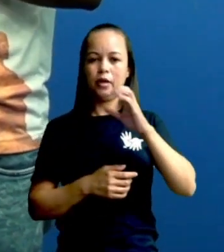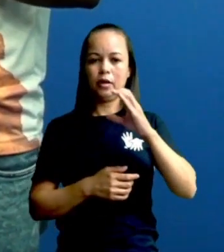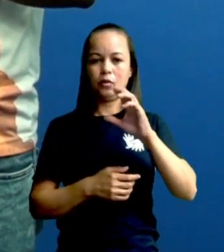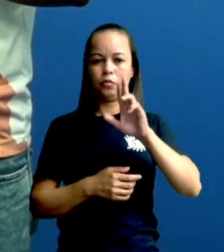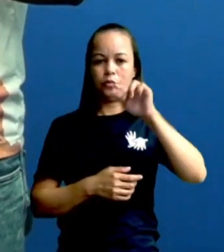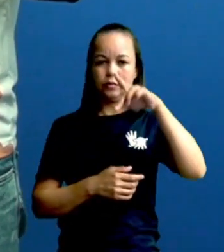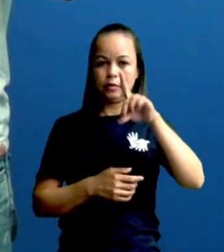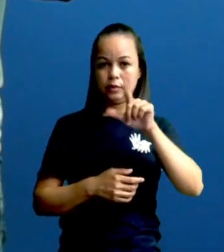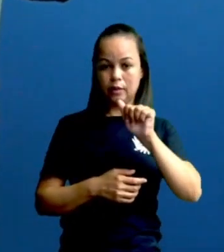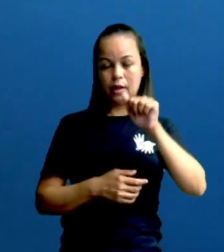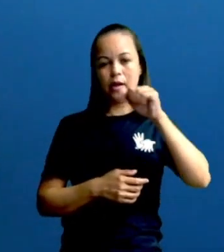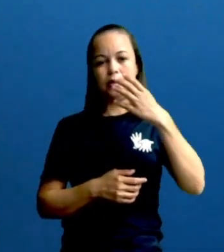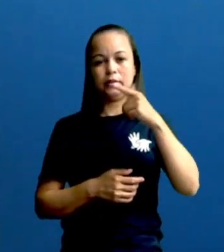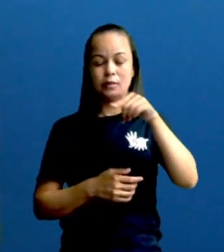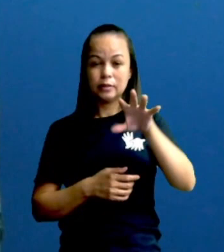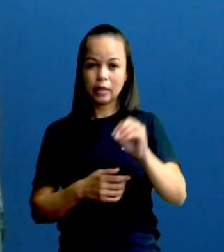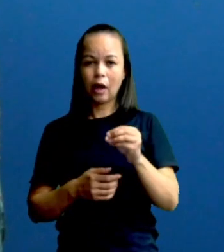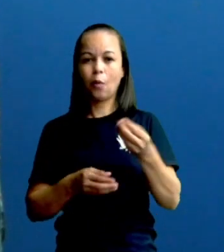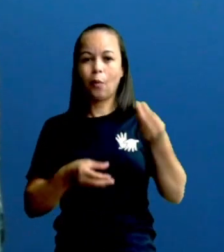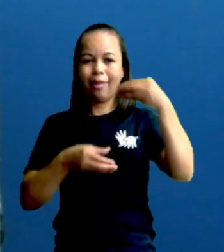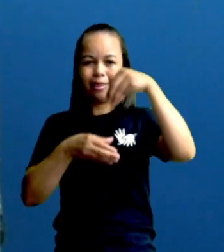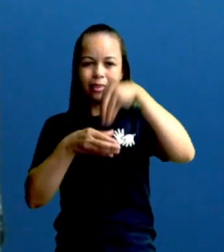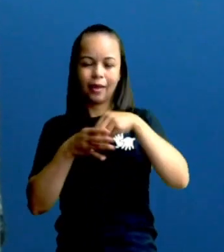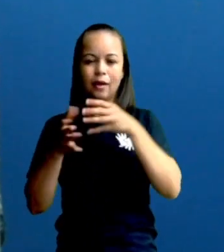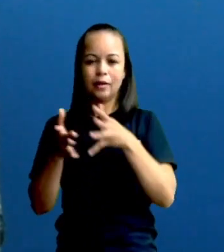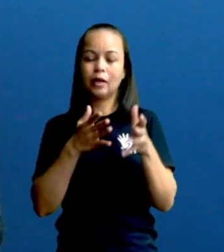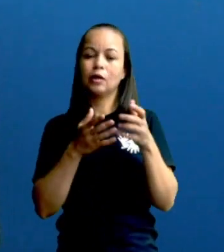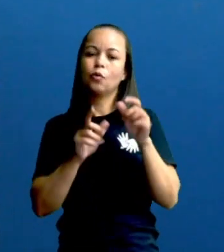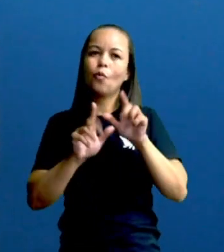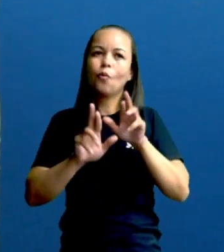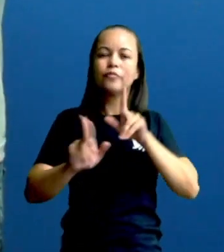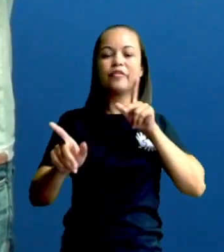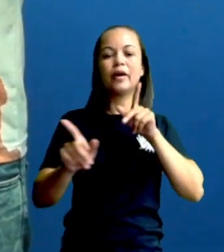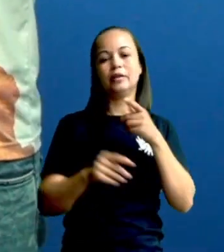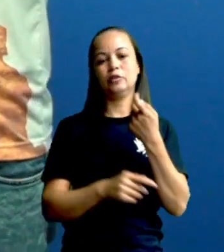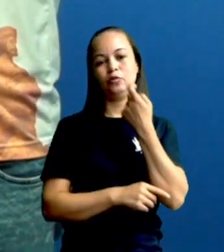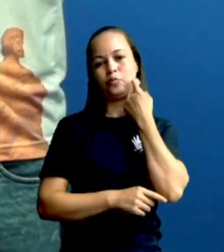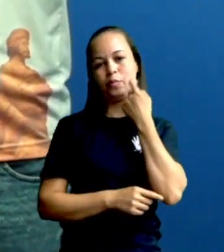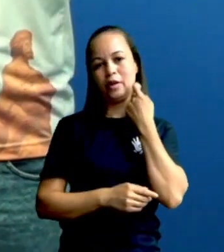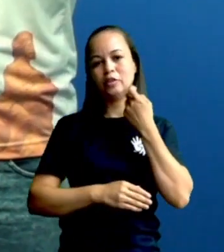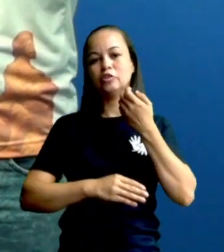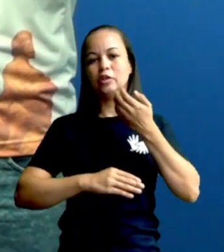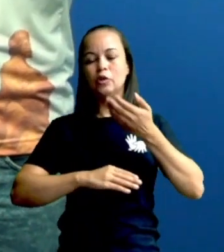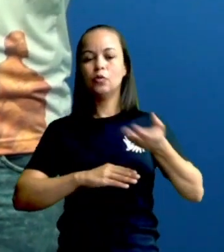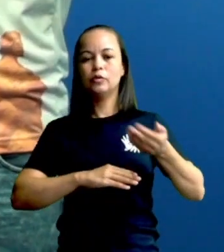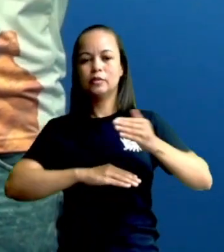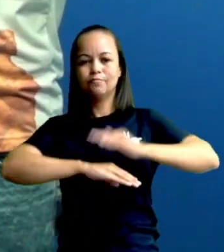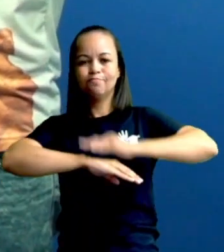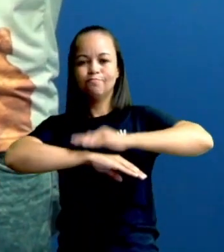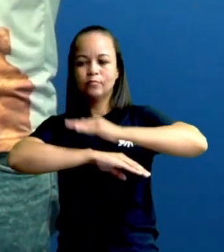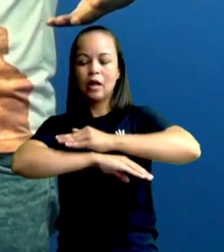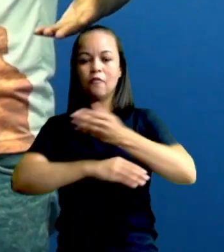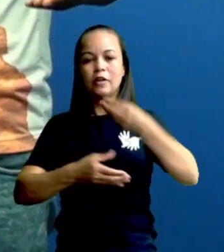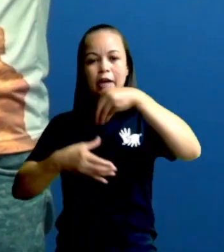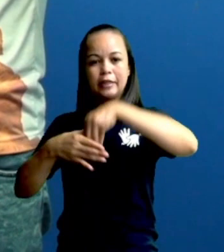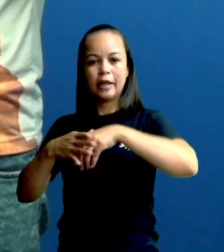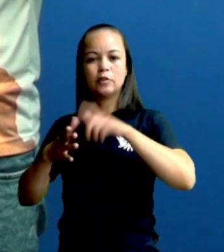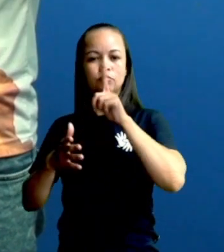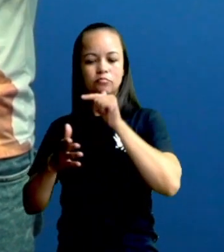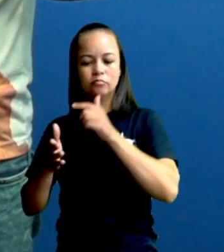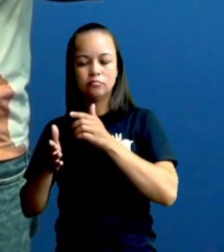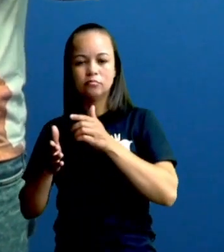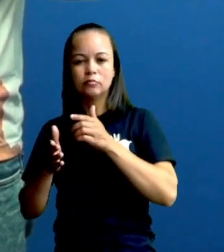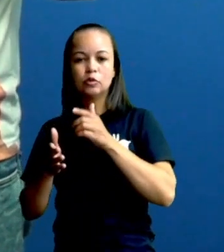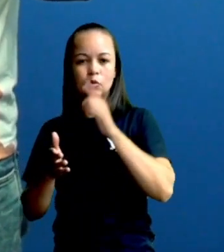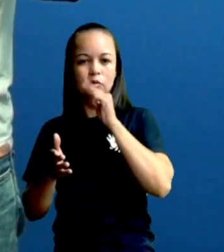fecundação interna. Enquanto os anfíbios e peixes tinham uma fecundação externa na água, os